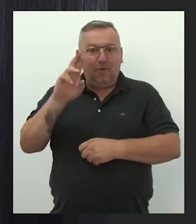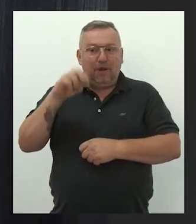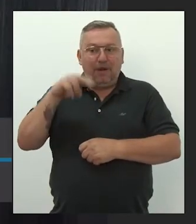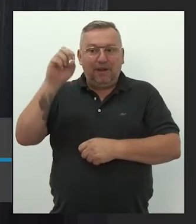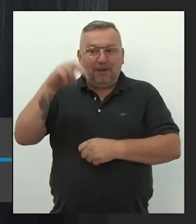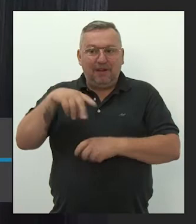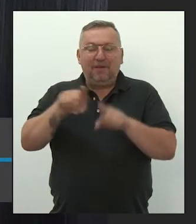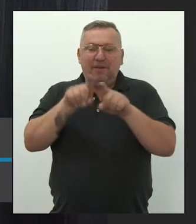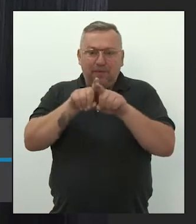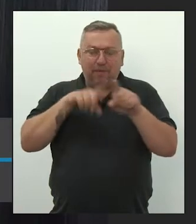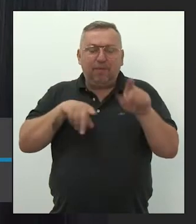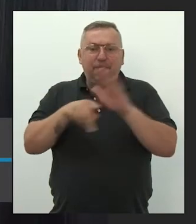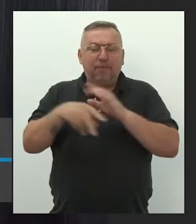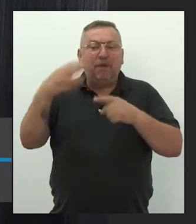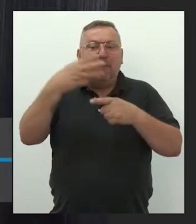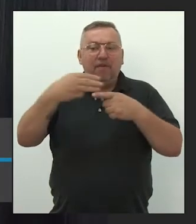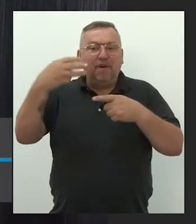sou um dos formadores da EFAP.